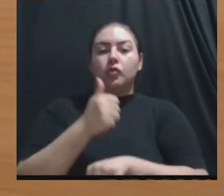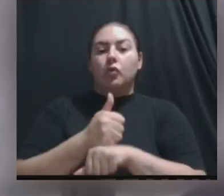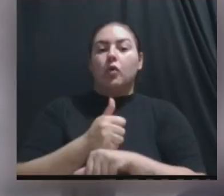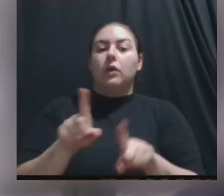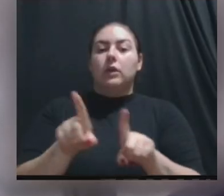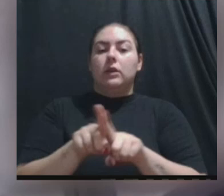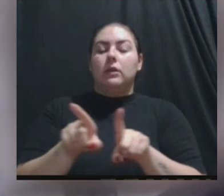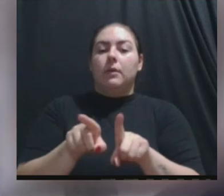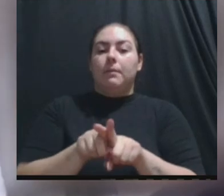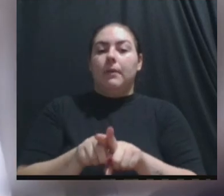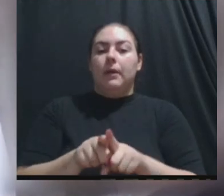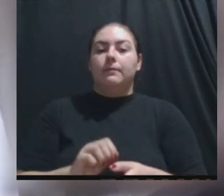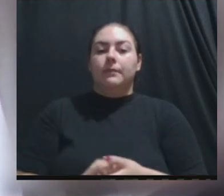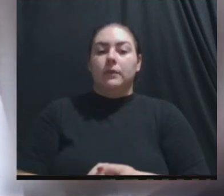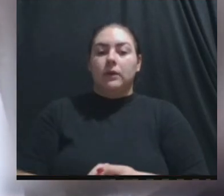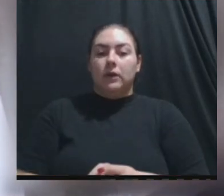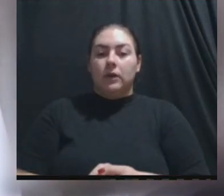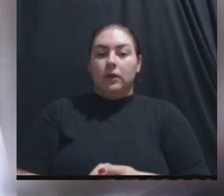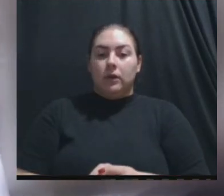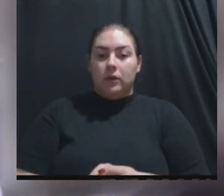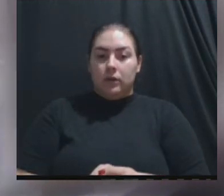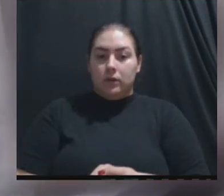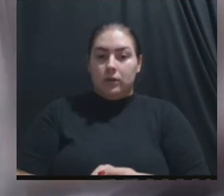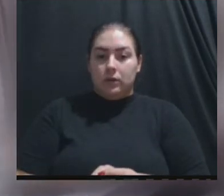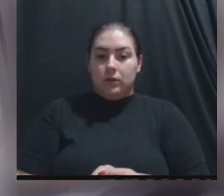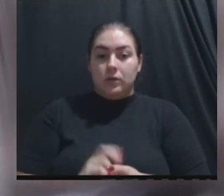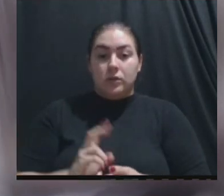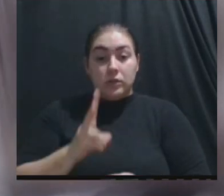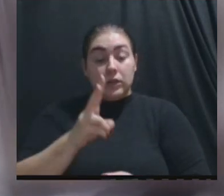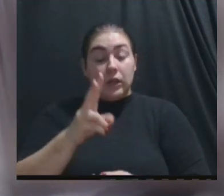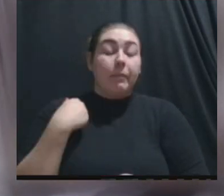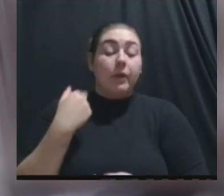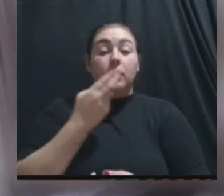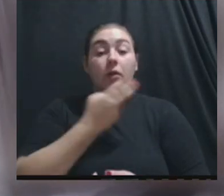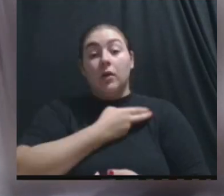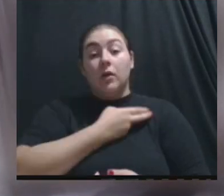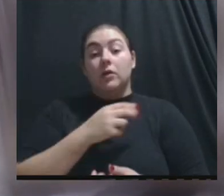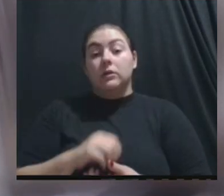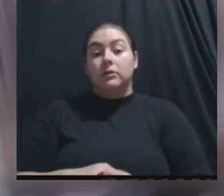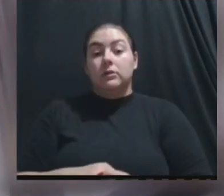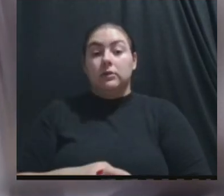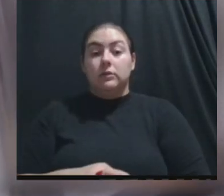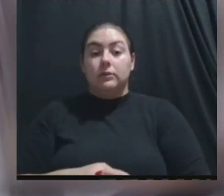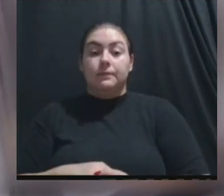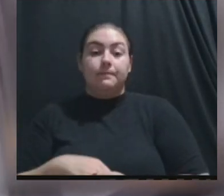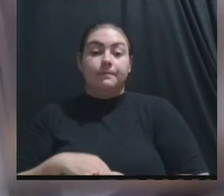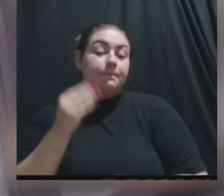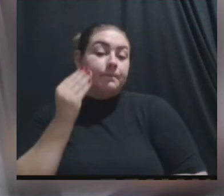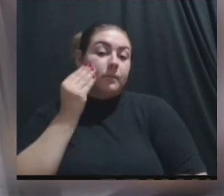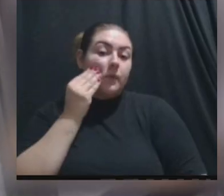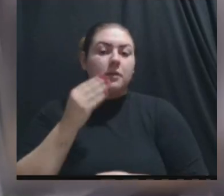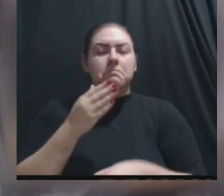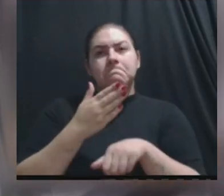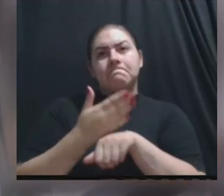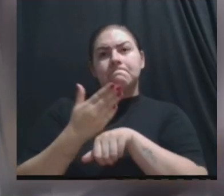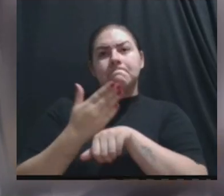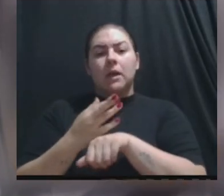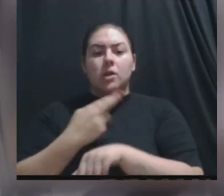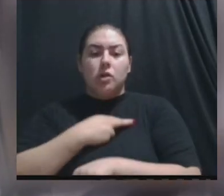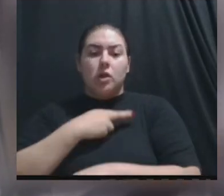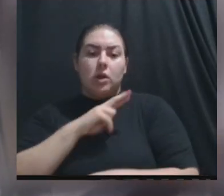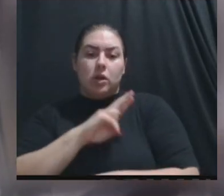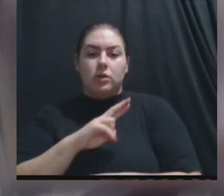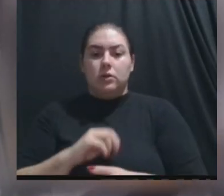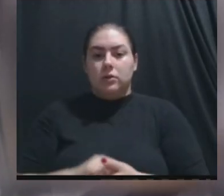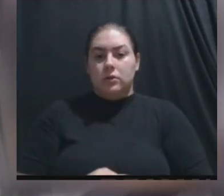trabalhador. E muitas vezes, né, a garantia, né, de algumas práticas religiosas, elas passam pelo horário de trabalho. A gente tem um exemplo